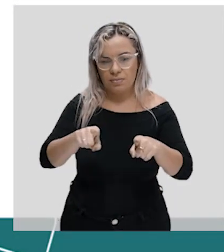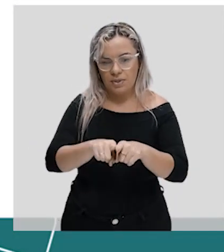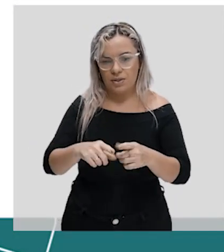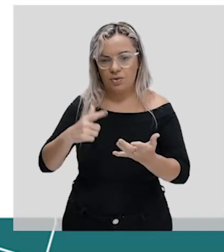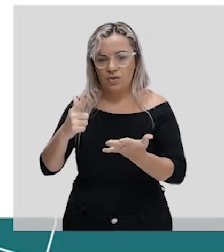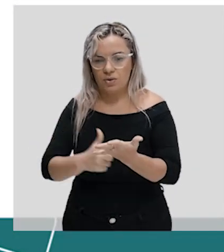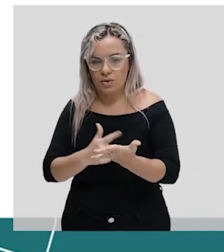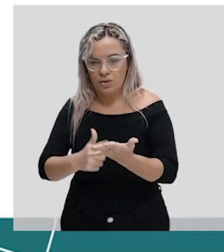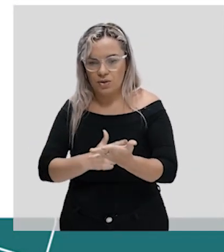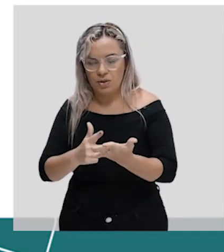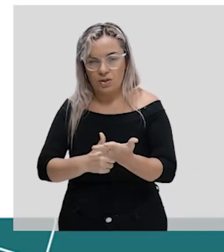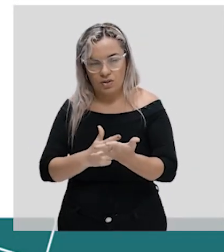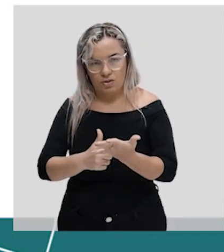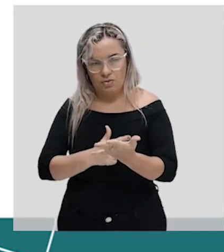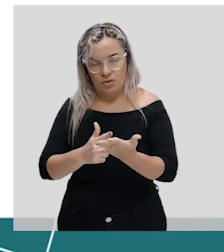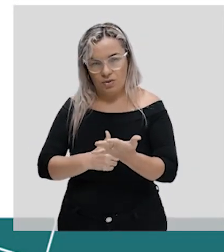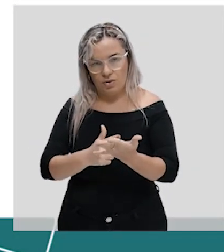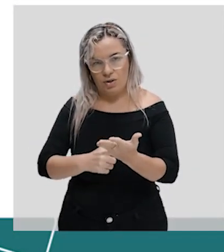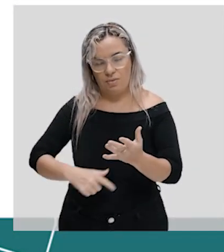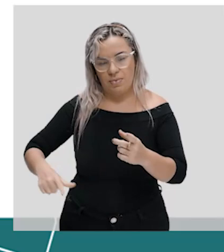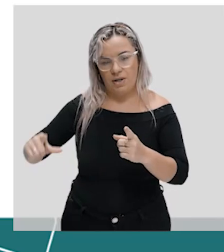árabe, bat.